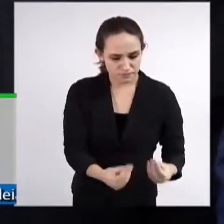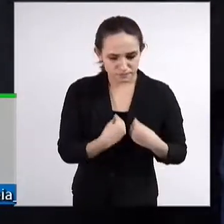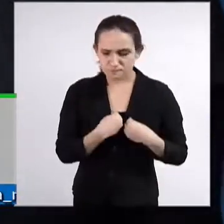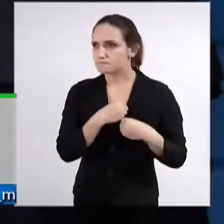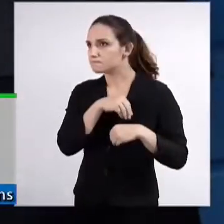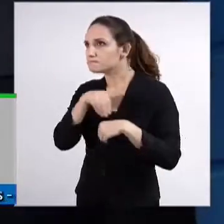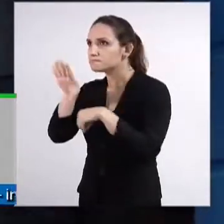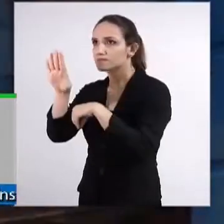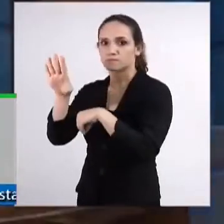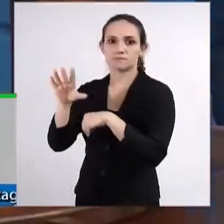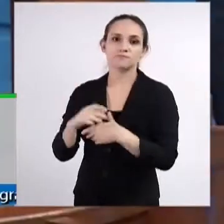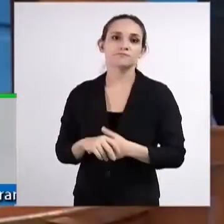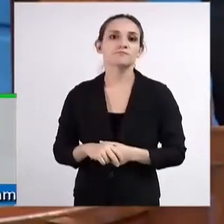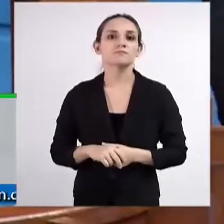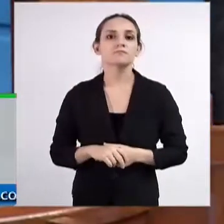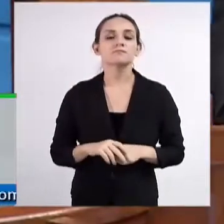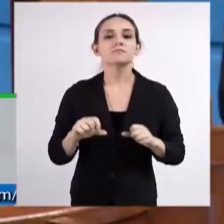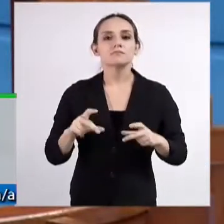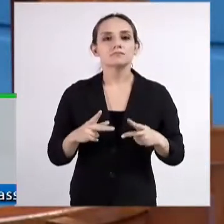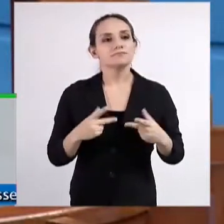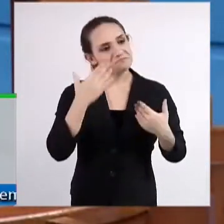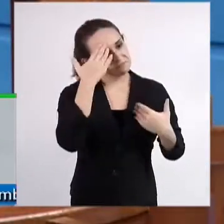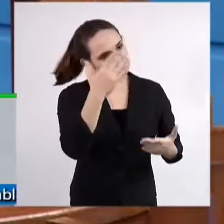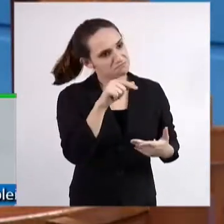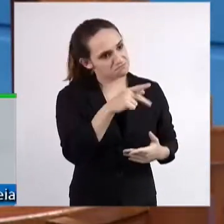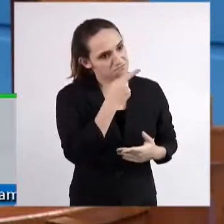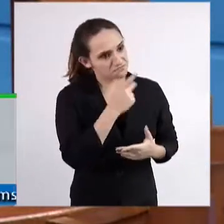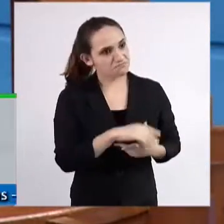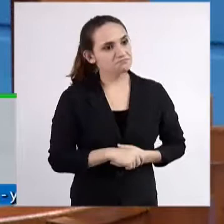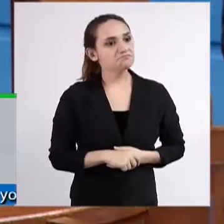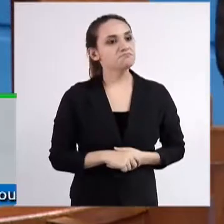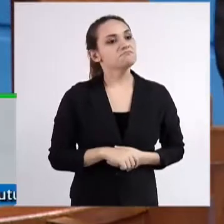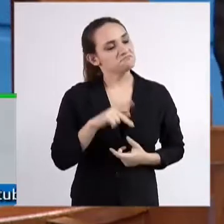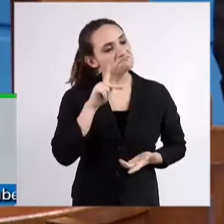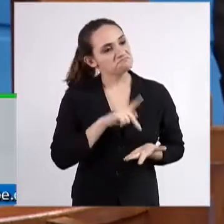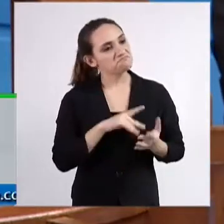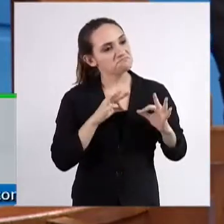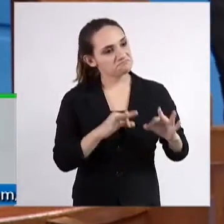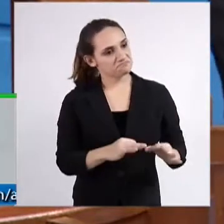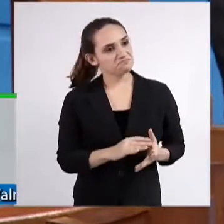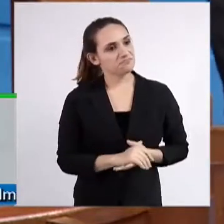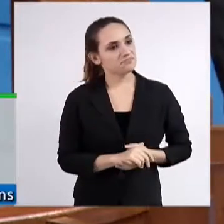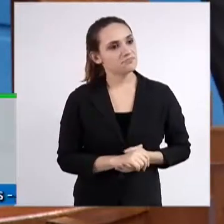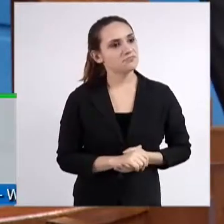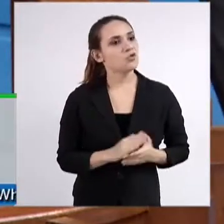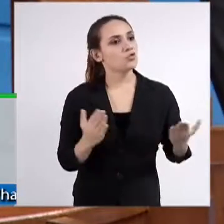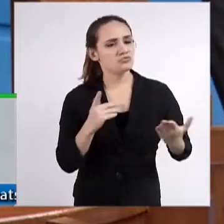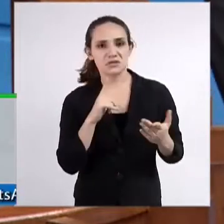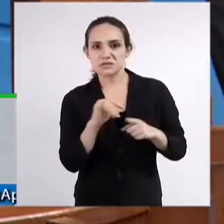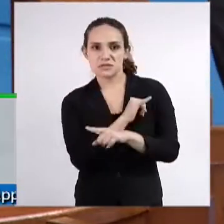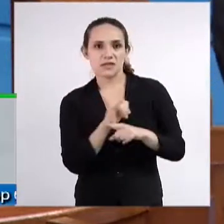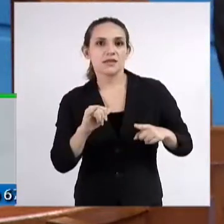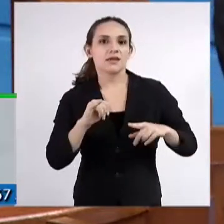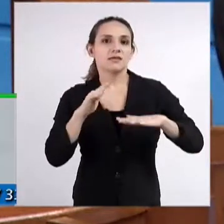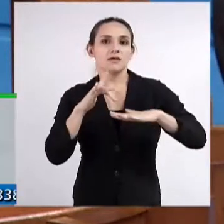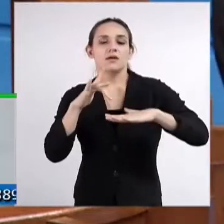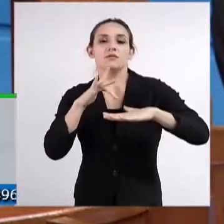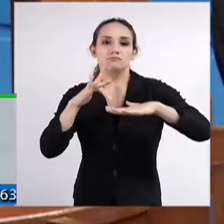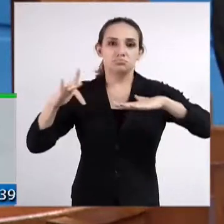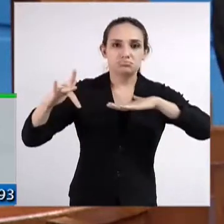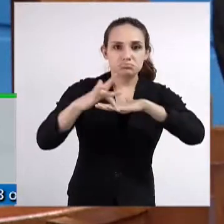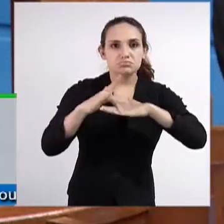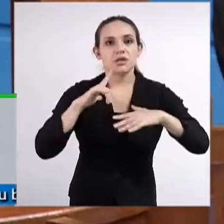dias. Obrigado. Muito obrigado, deputado. Bem lembrado por Vossa Excelência. Com os meios que dispomos hoje, com as redes sociais,